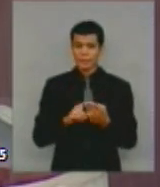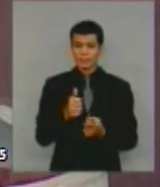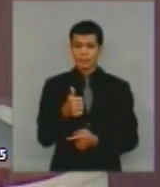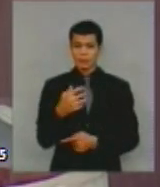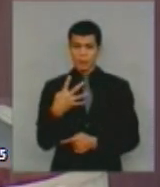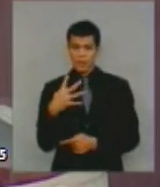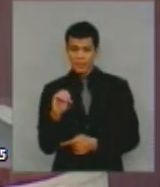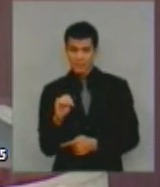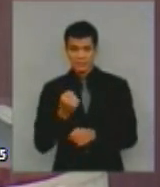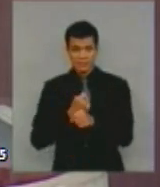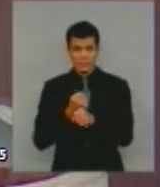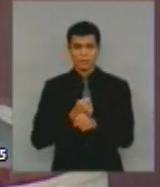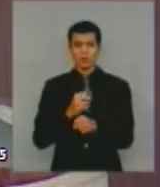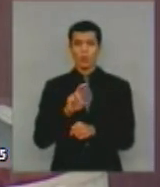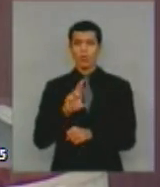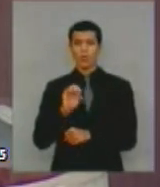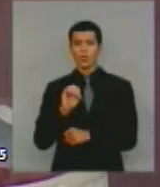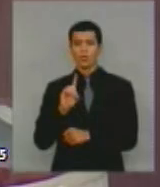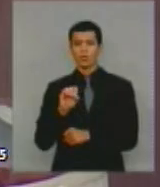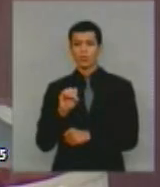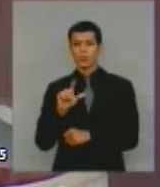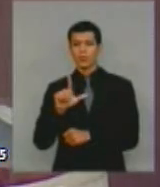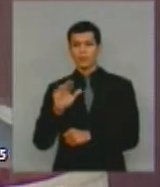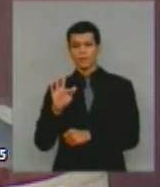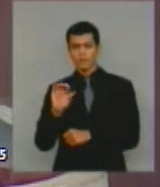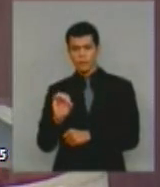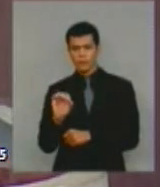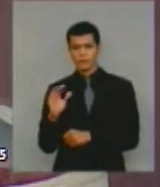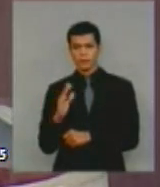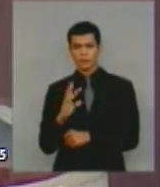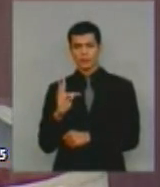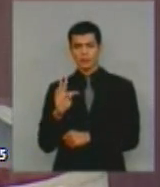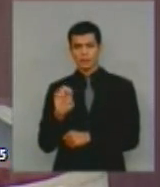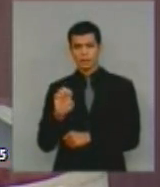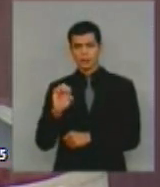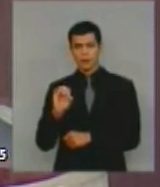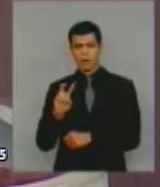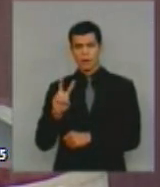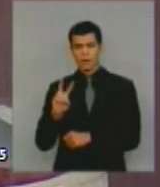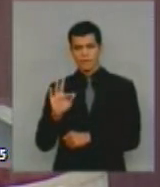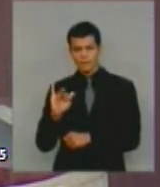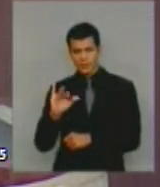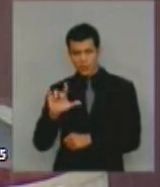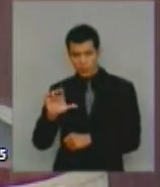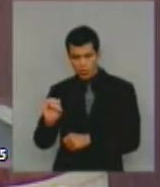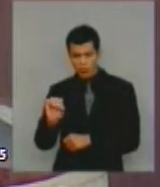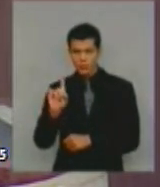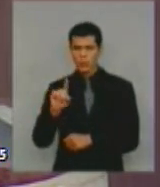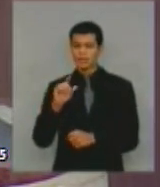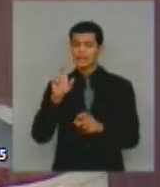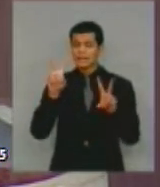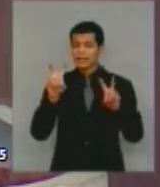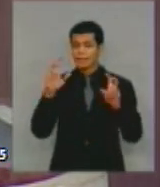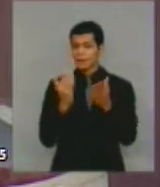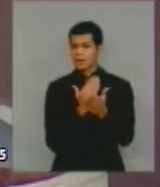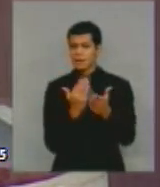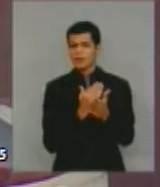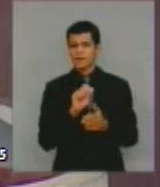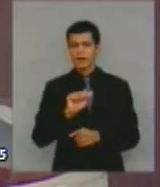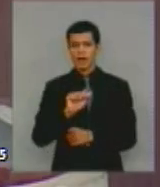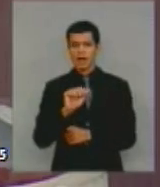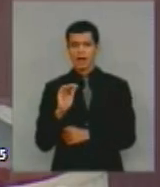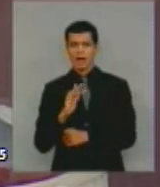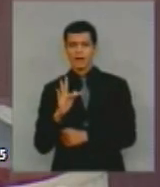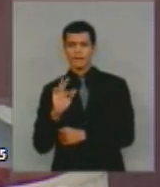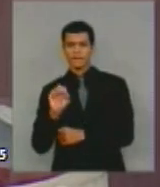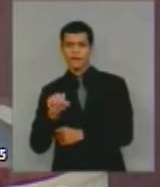Violência. Impressionante, quando a gente lê, a gente percebe na história do Ceará que a política, o andar de